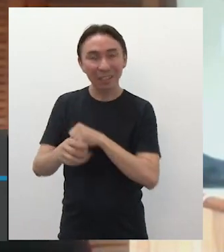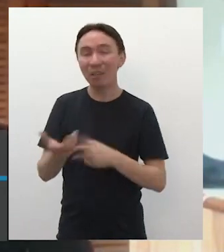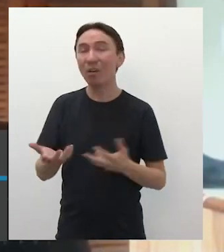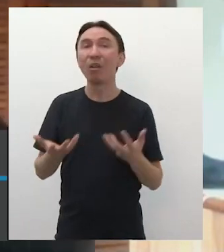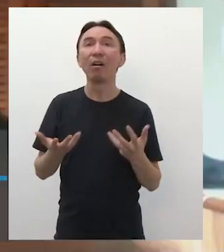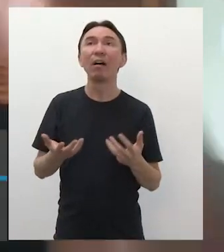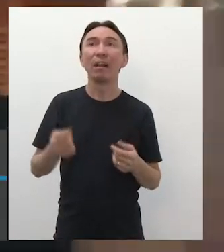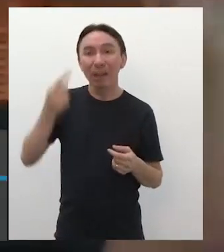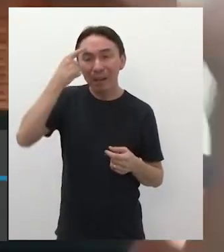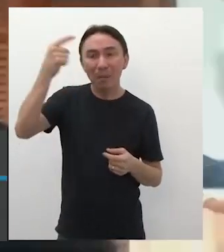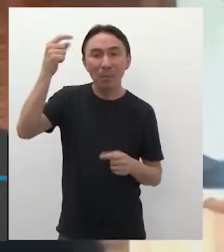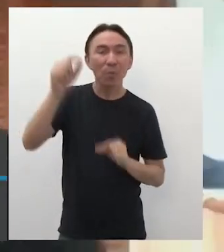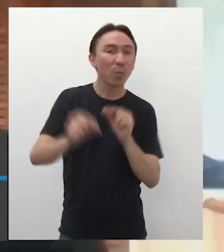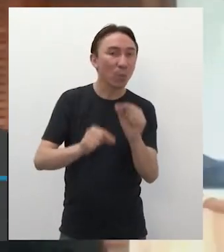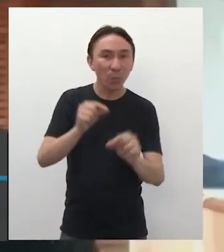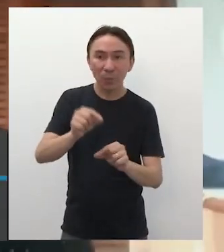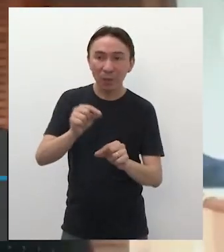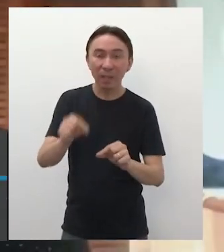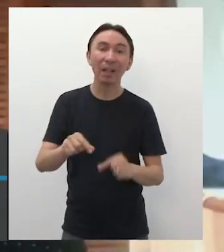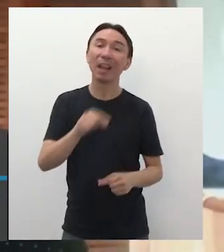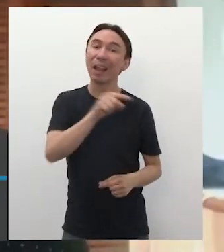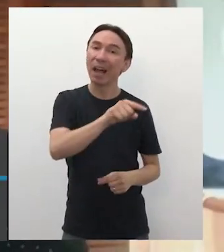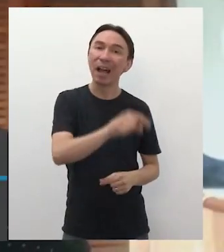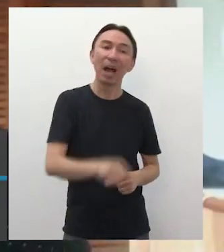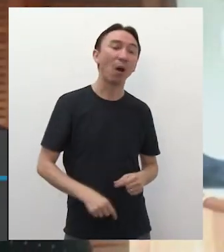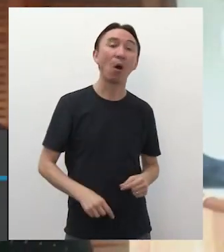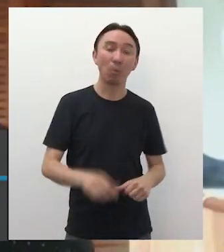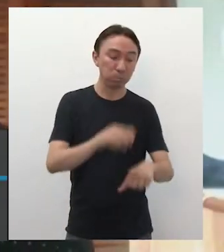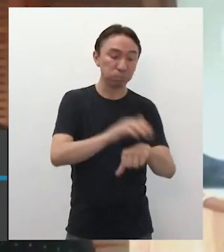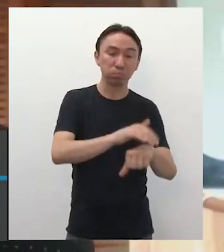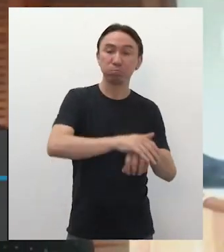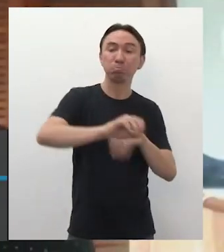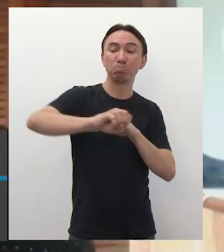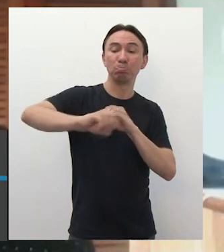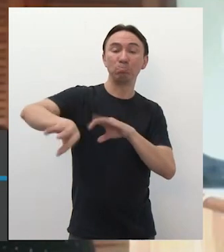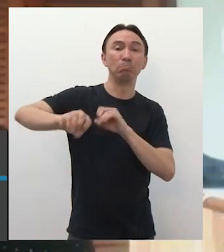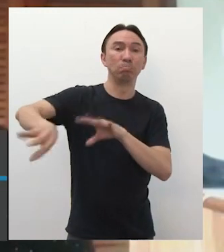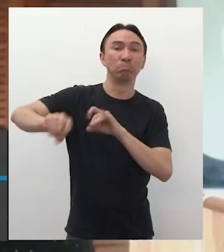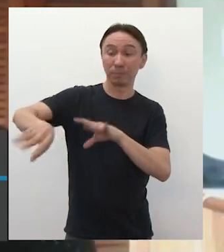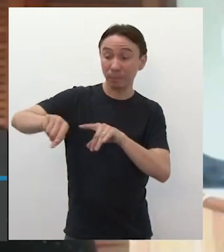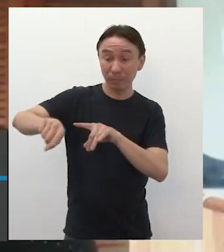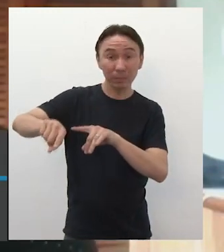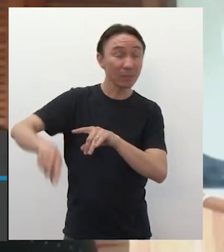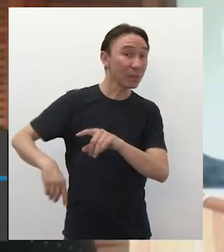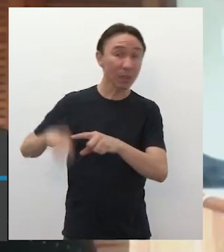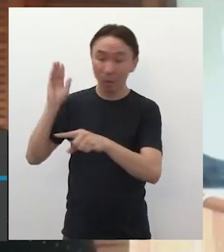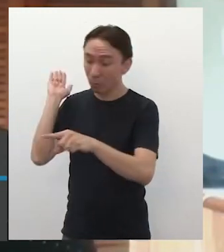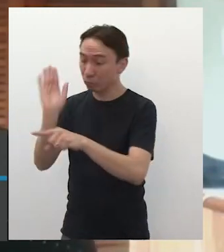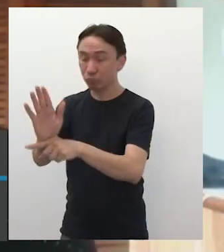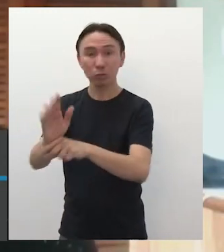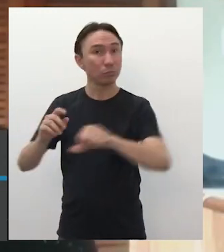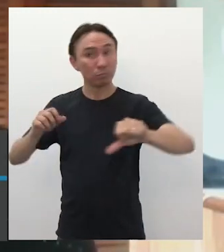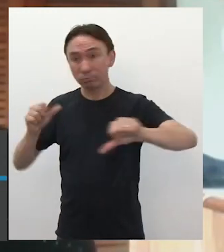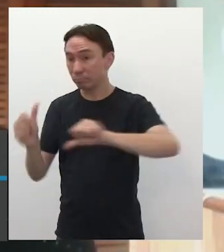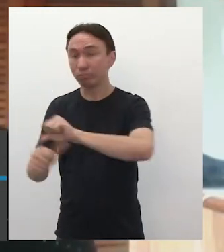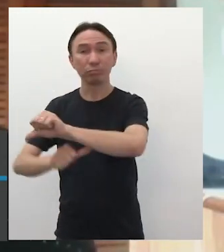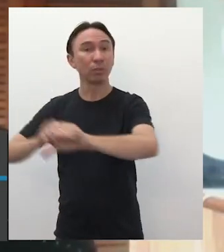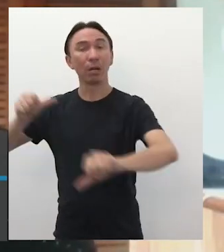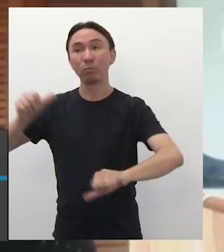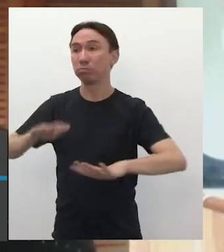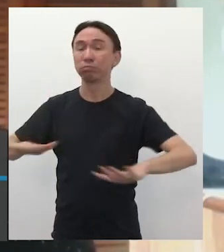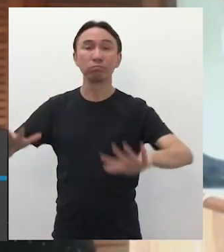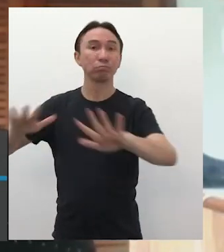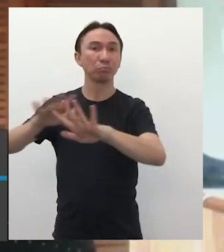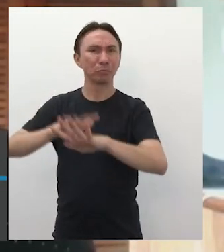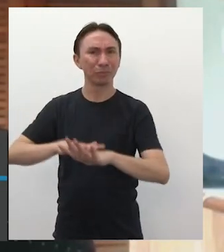é: só a educação transforma o mundo. Só a educação, mas qual educação? Transformar o mundo